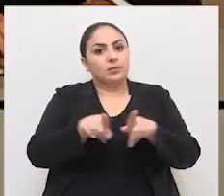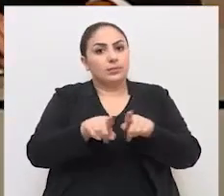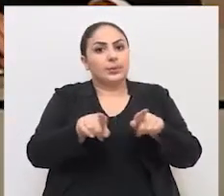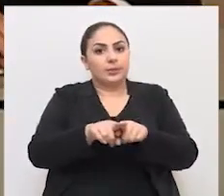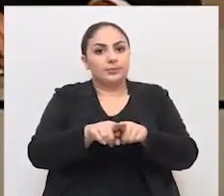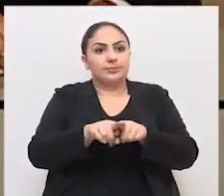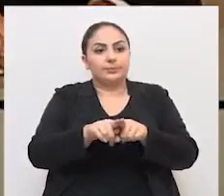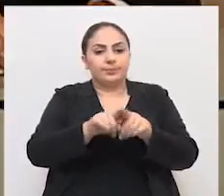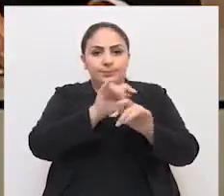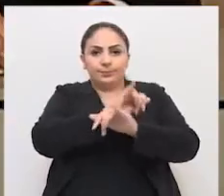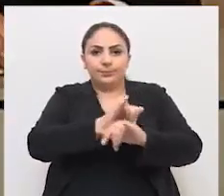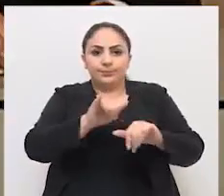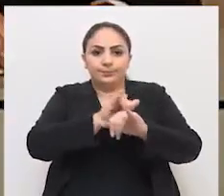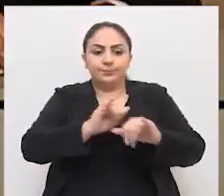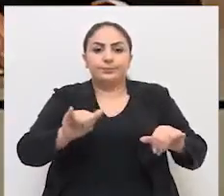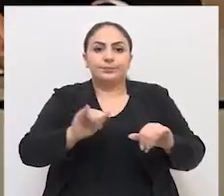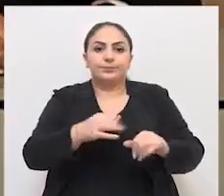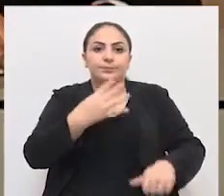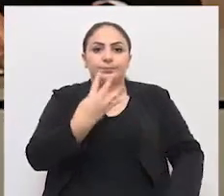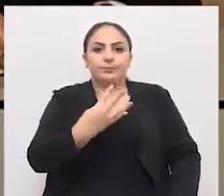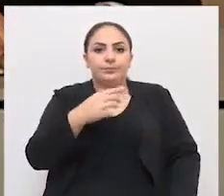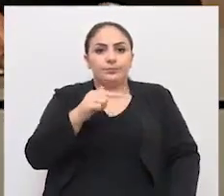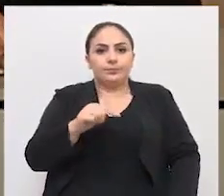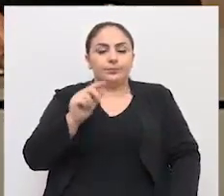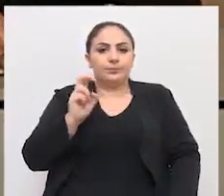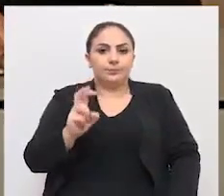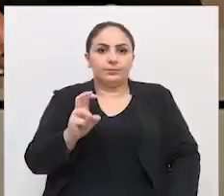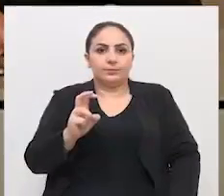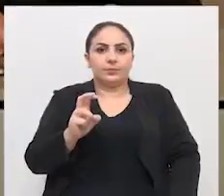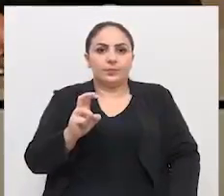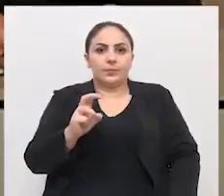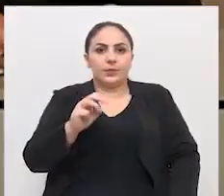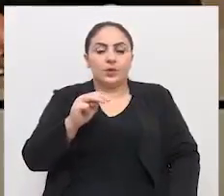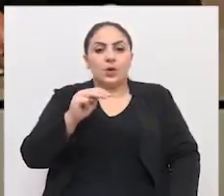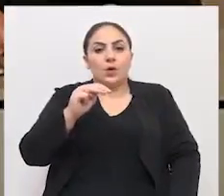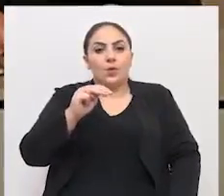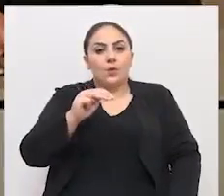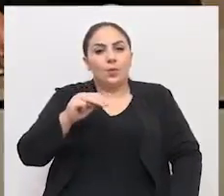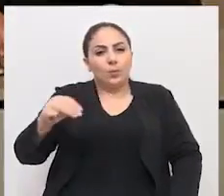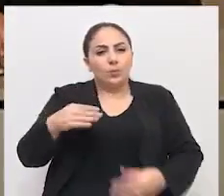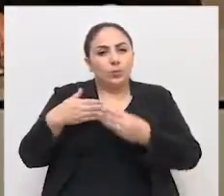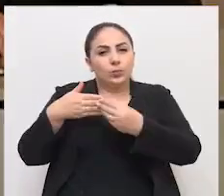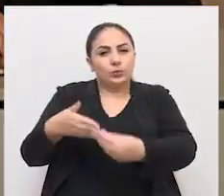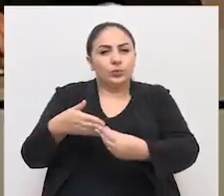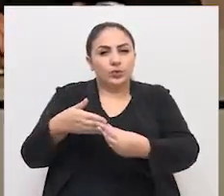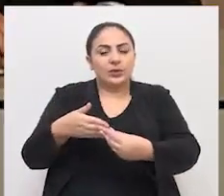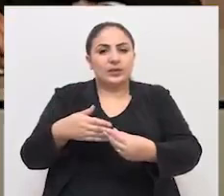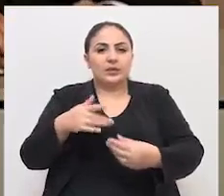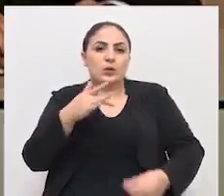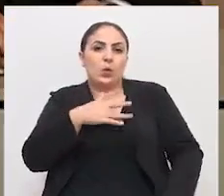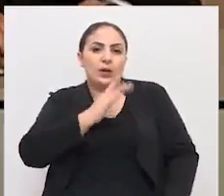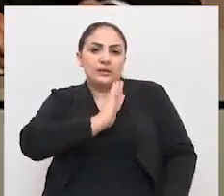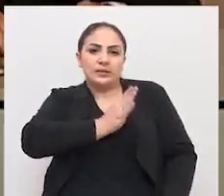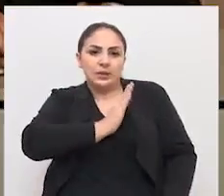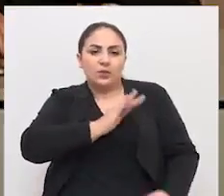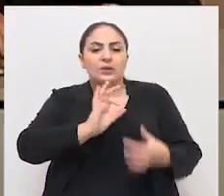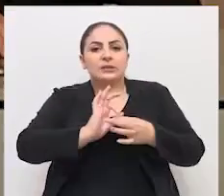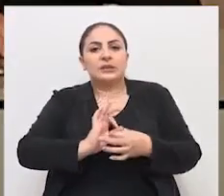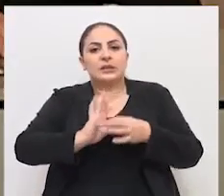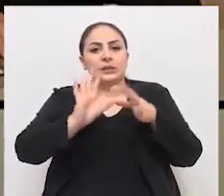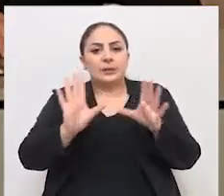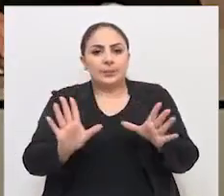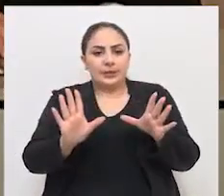e também a notícia de 475 monitores cardíacos que vão